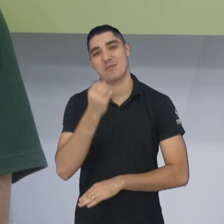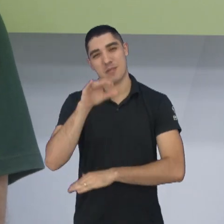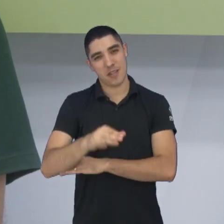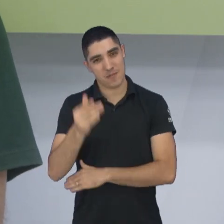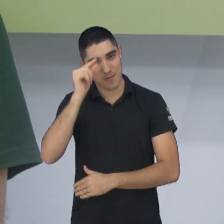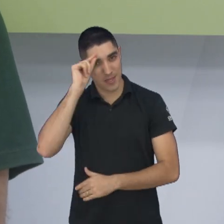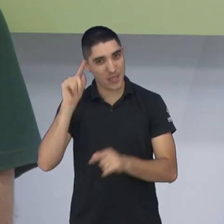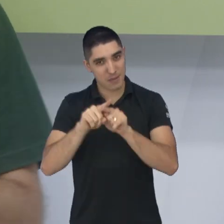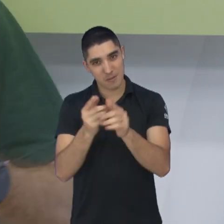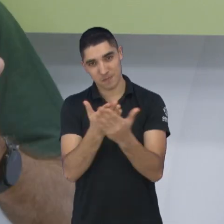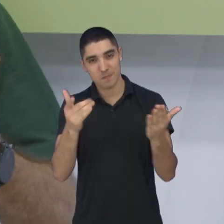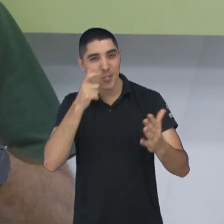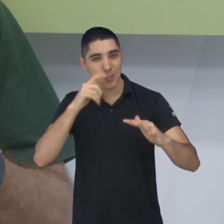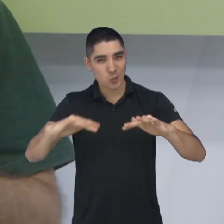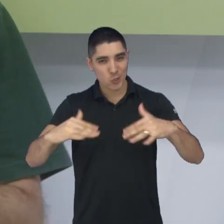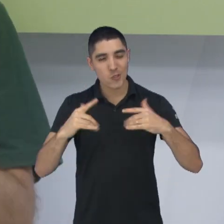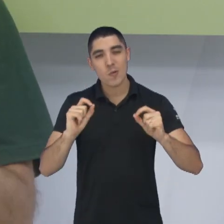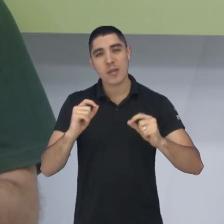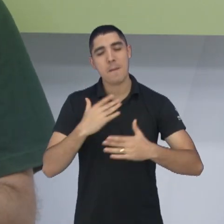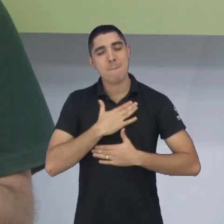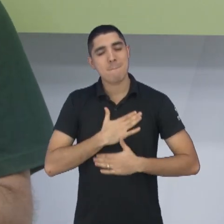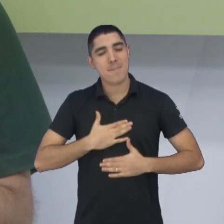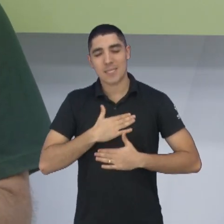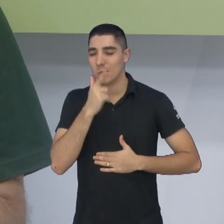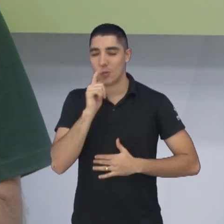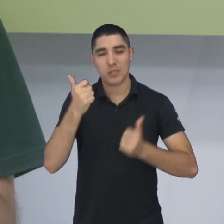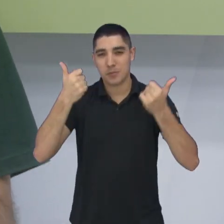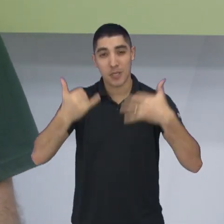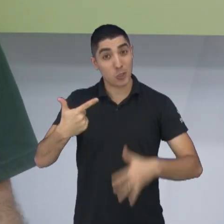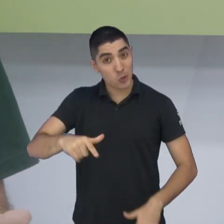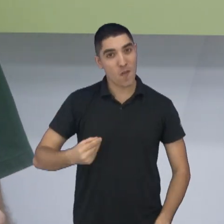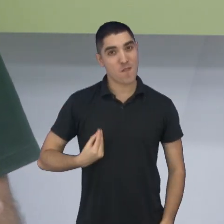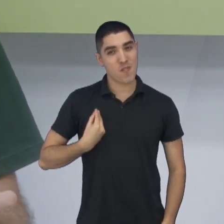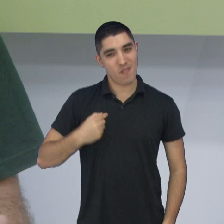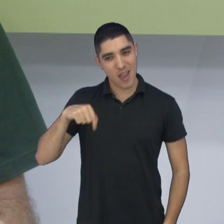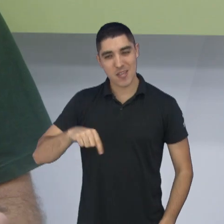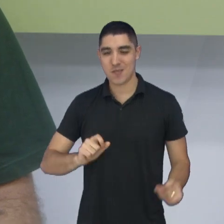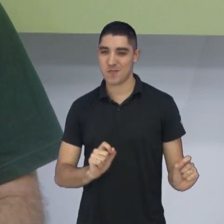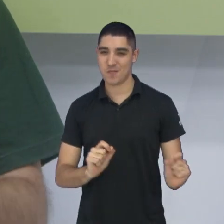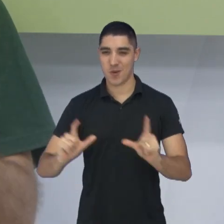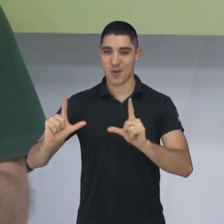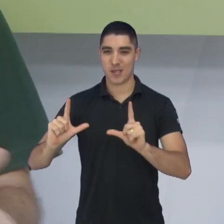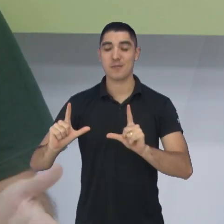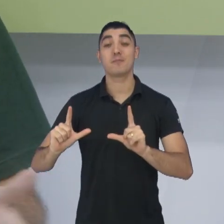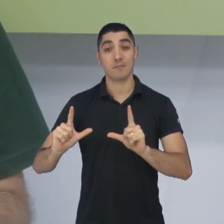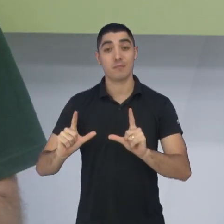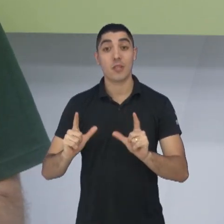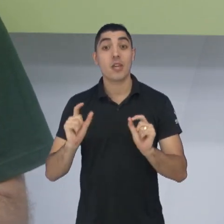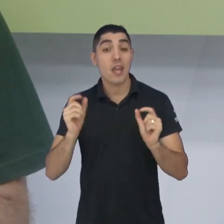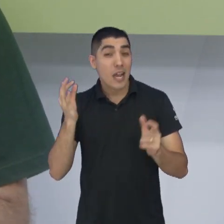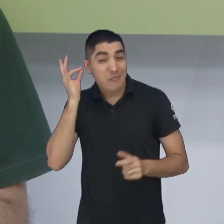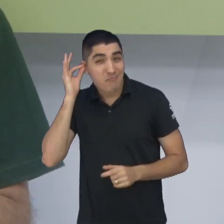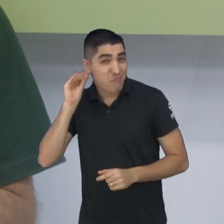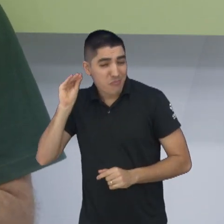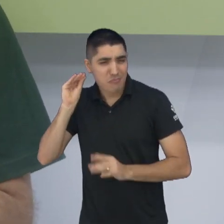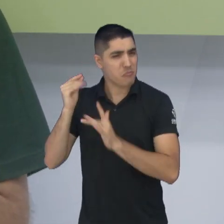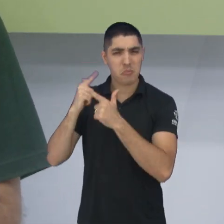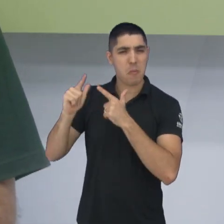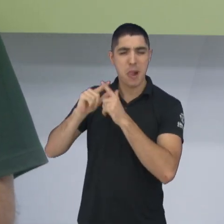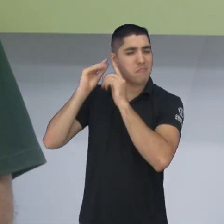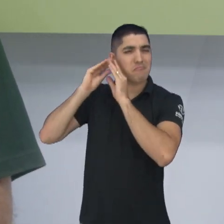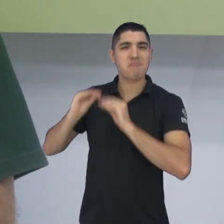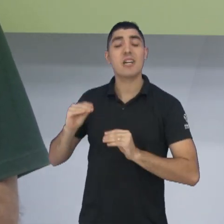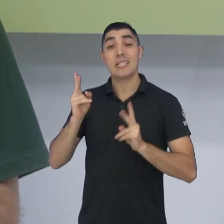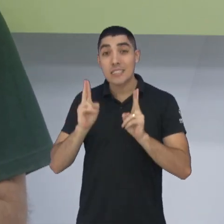tarde a você aí de casa. Como sempre, é um prazer inenarrável estar em mais um Hora do Esporte. Com retorno ou sem retorno, a gente está